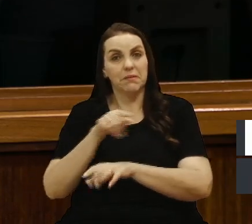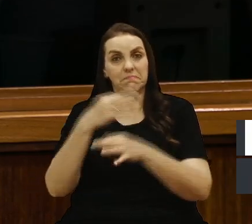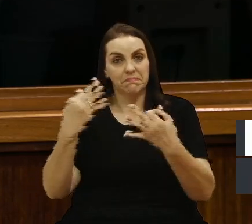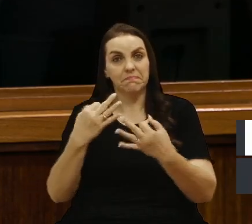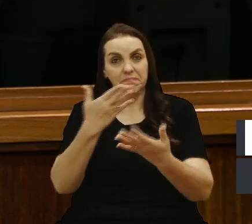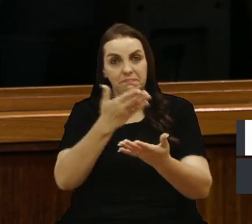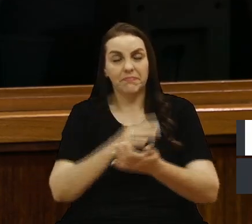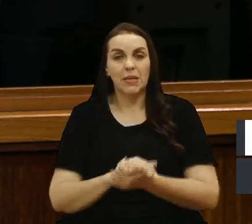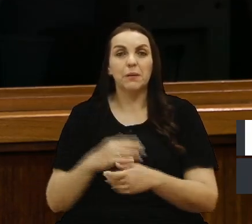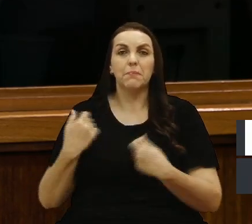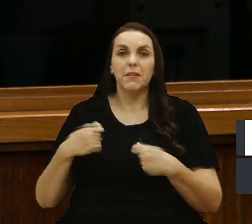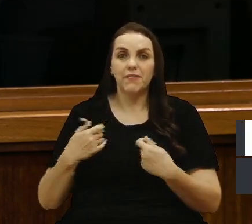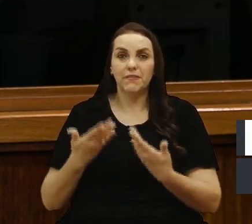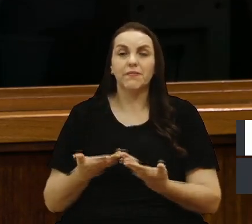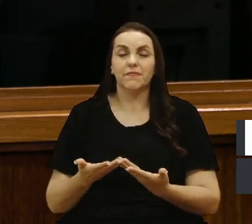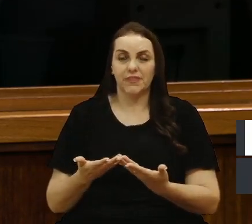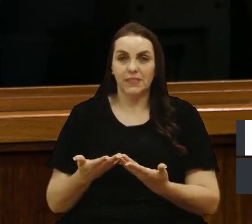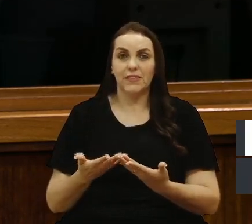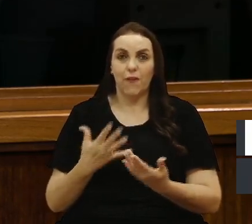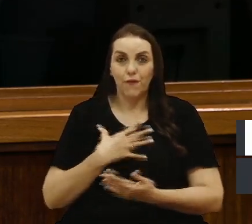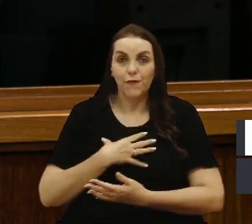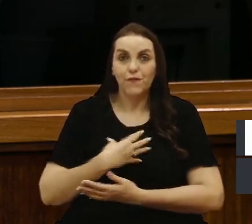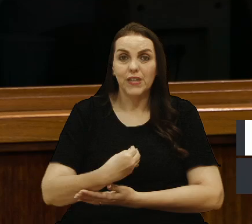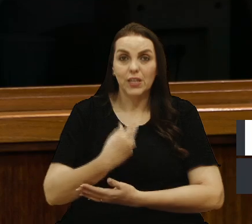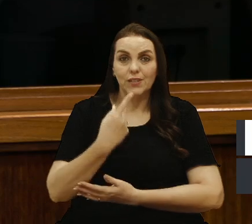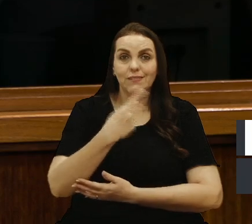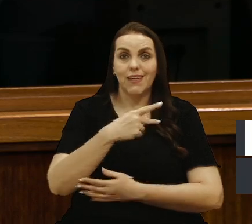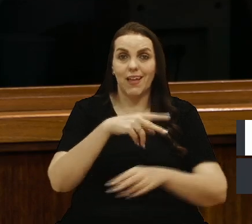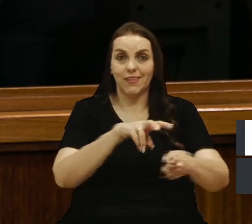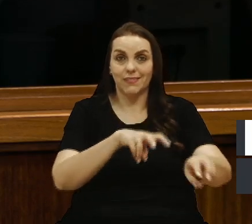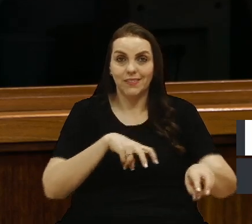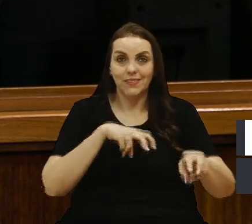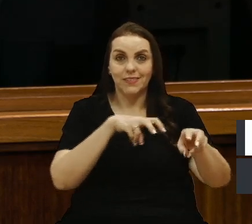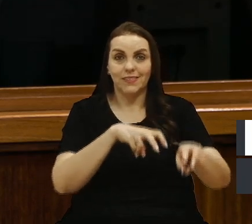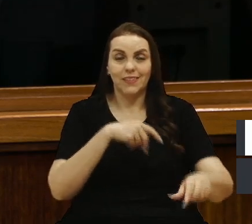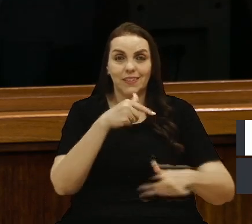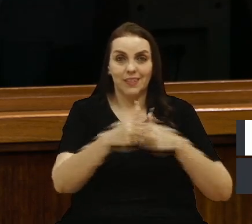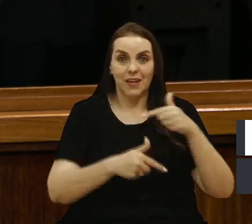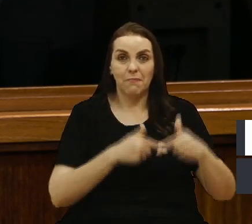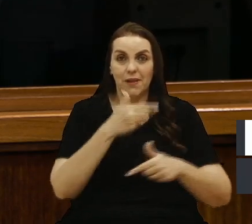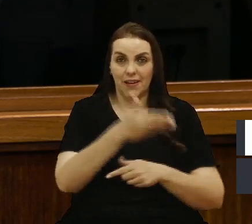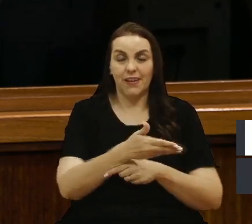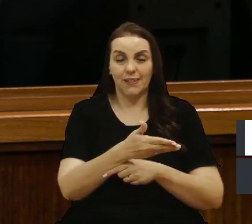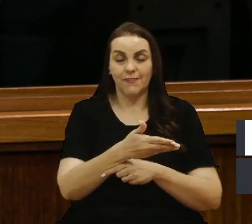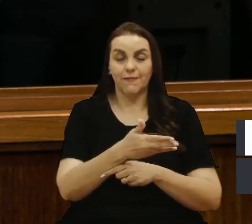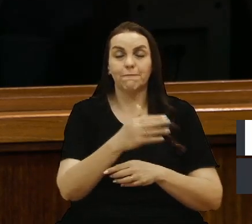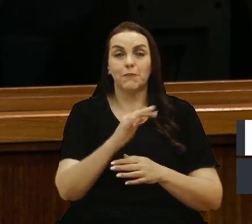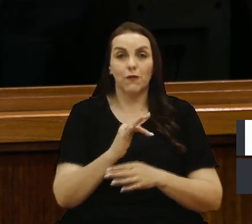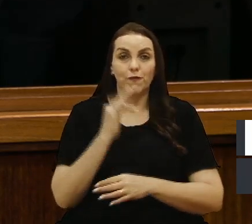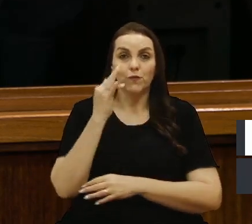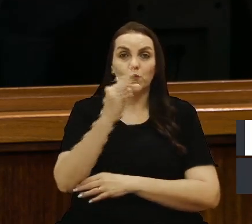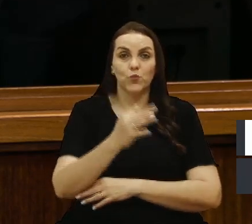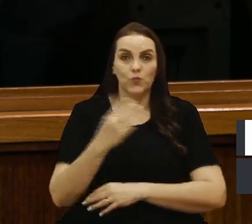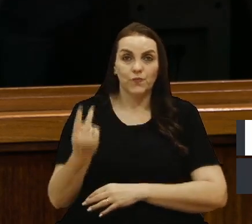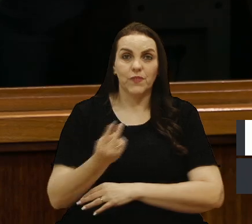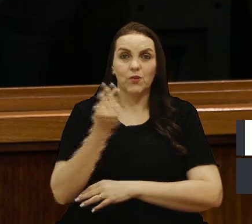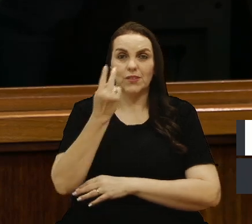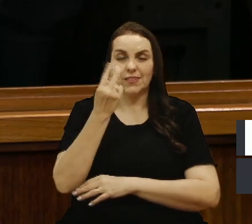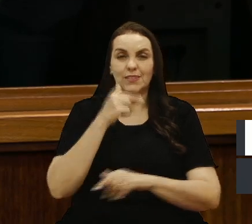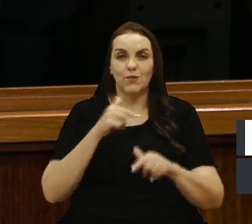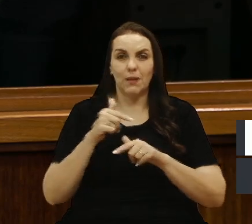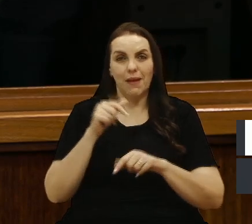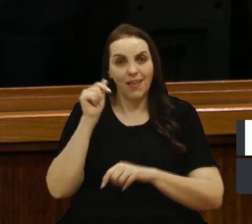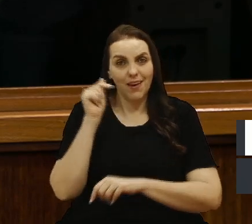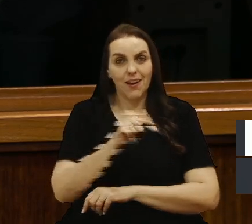temos que formar esses filhos de agricultores, essas filhas de agricultores para valorizar